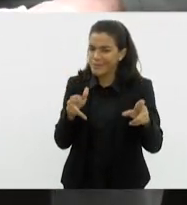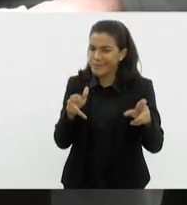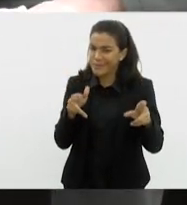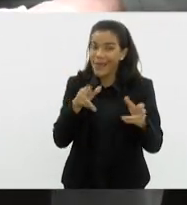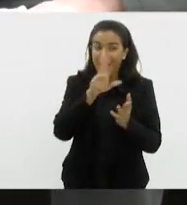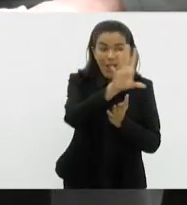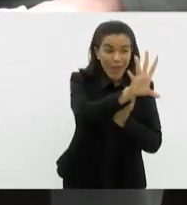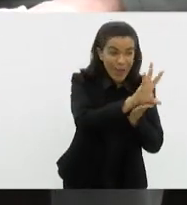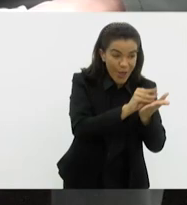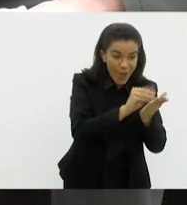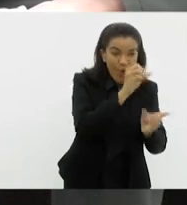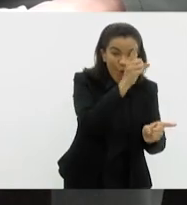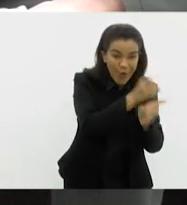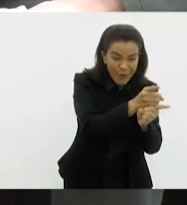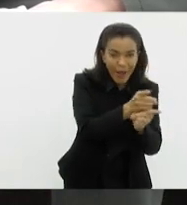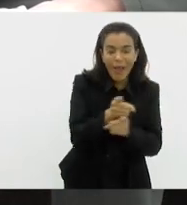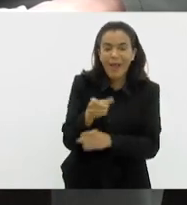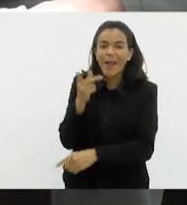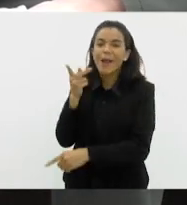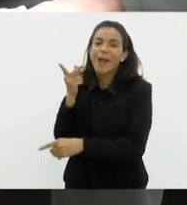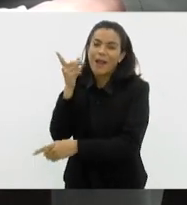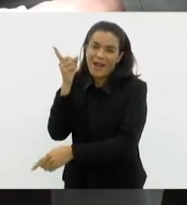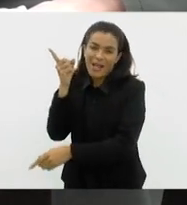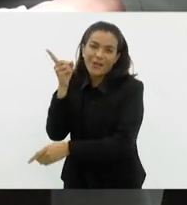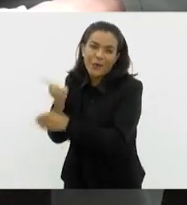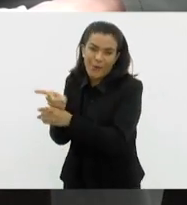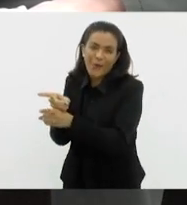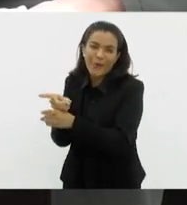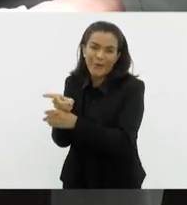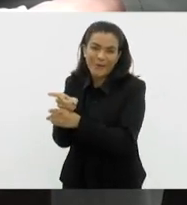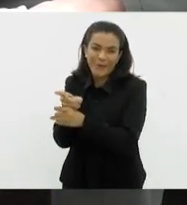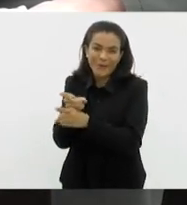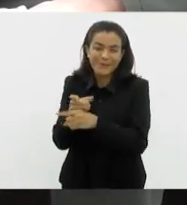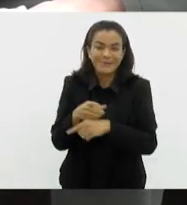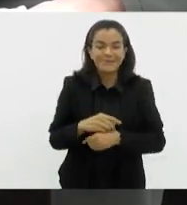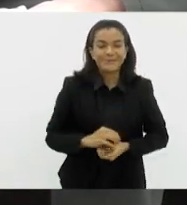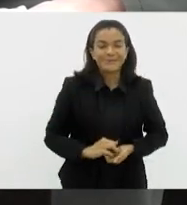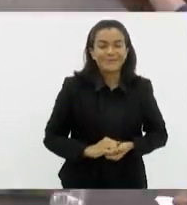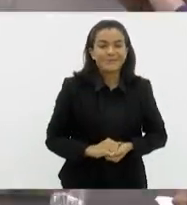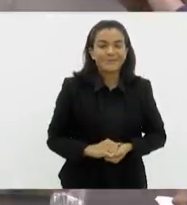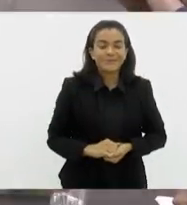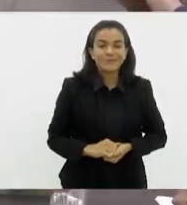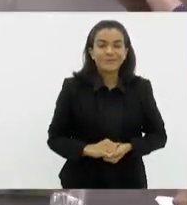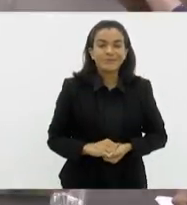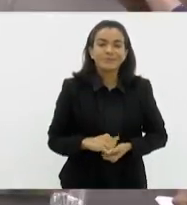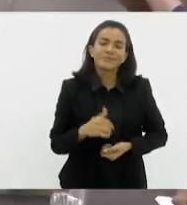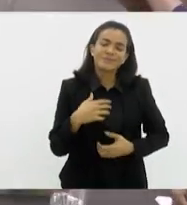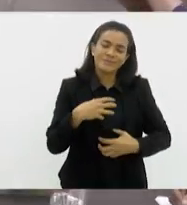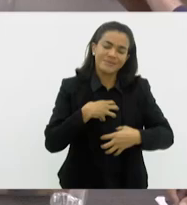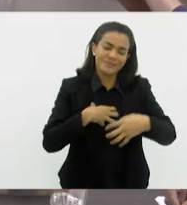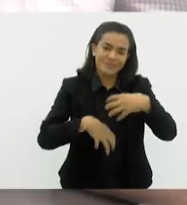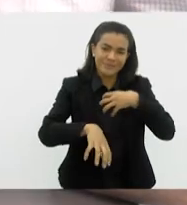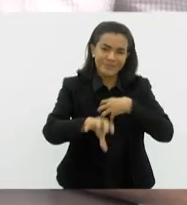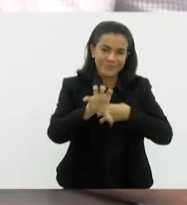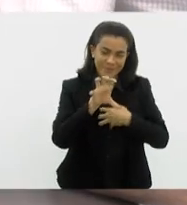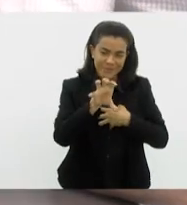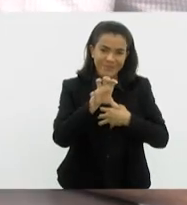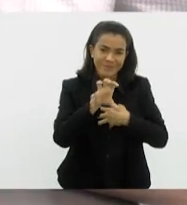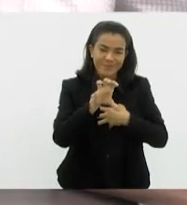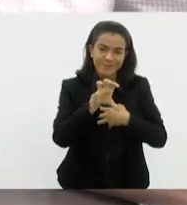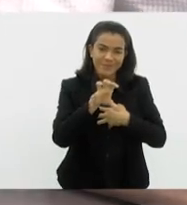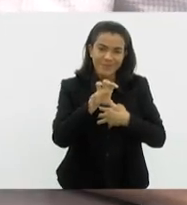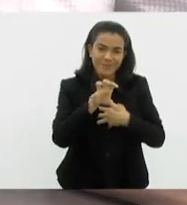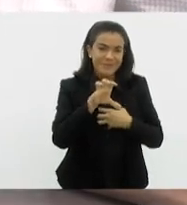acharem, eles perdem o emprego, não são mais procuradores. Né? Eu elogio. Mas o vosso sentimento da sua expressão